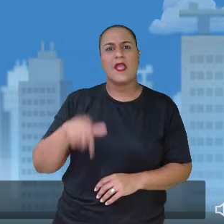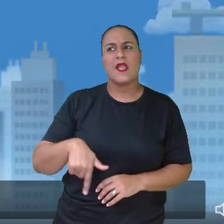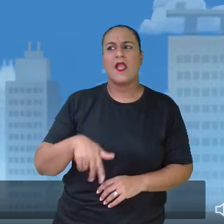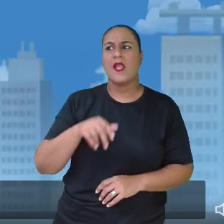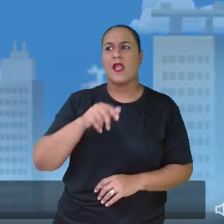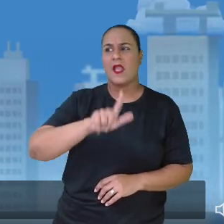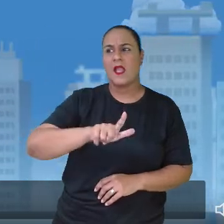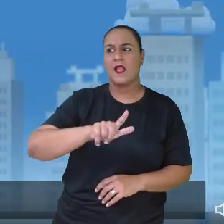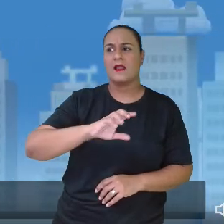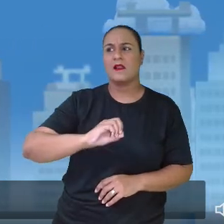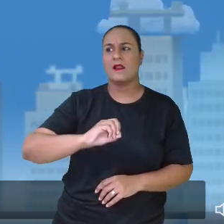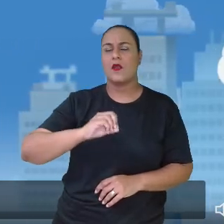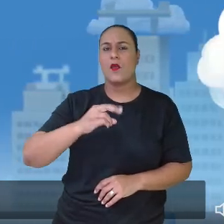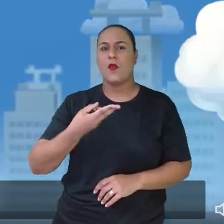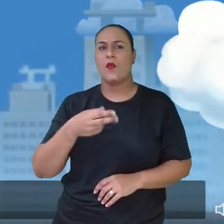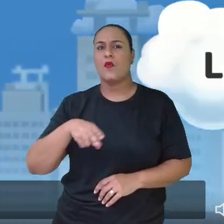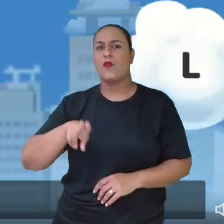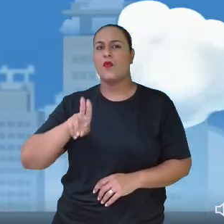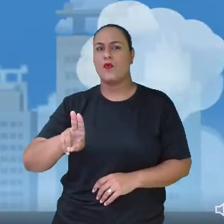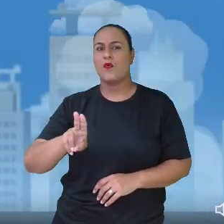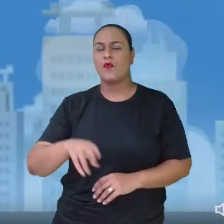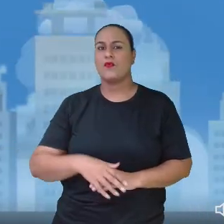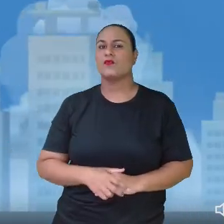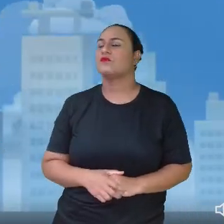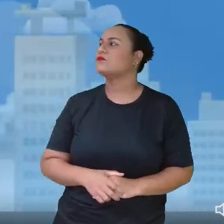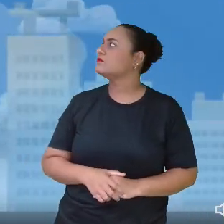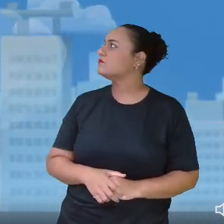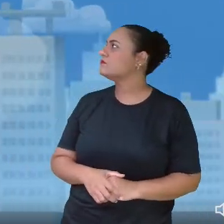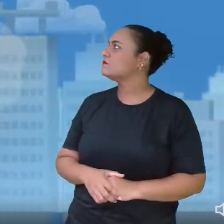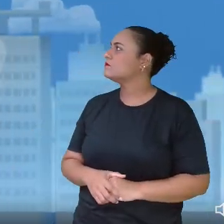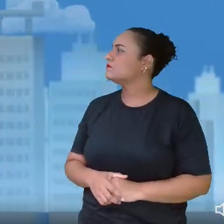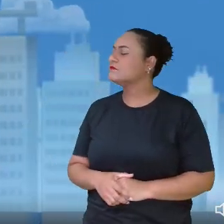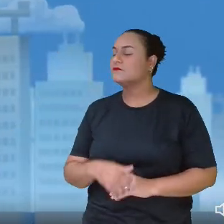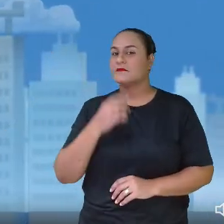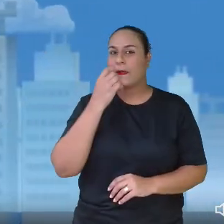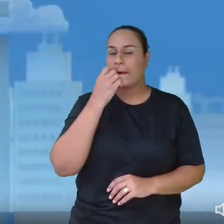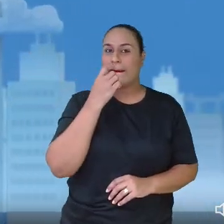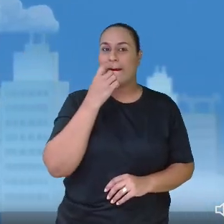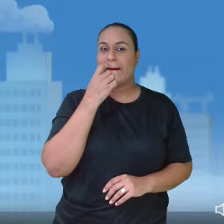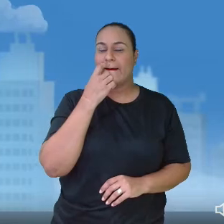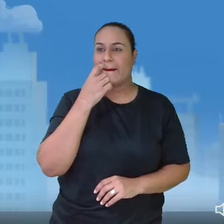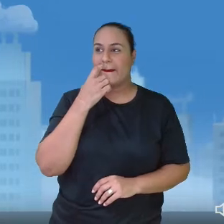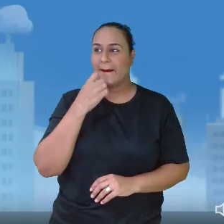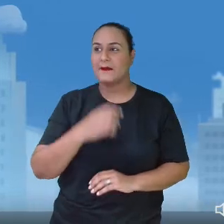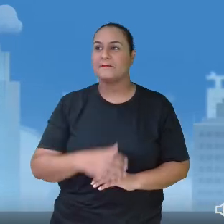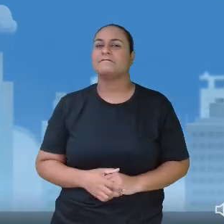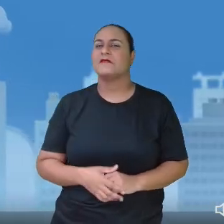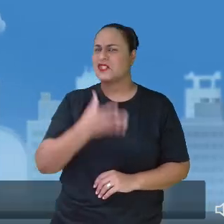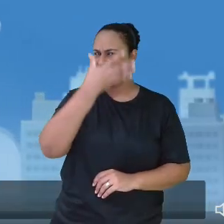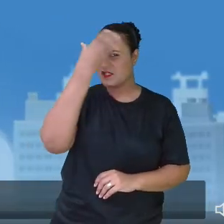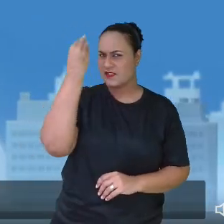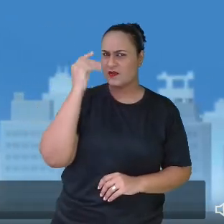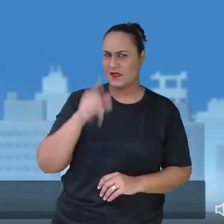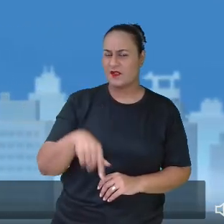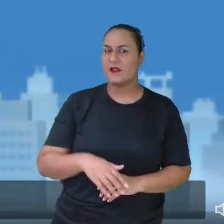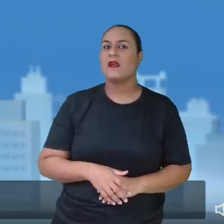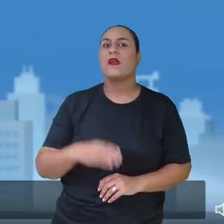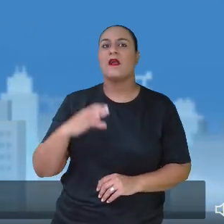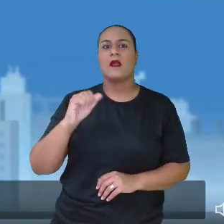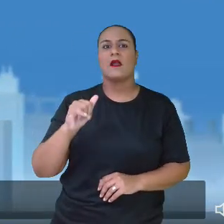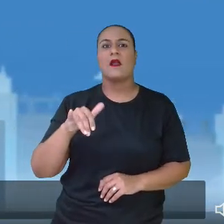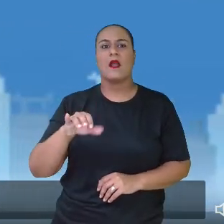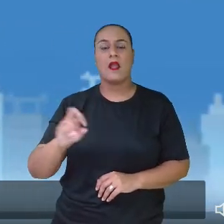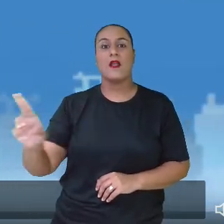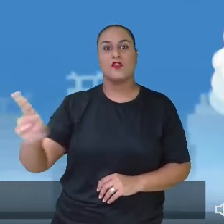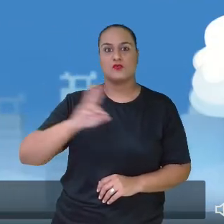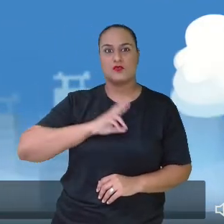dizendo aí, com L ou com U? E aí, professora Márcia, L ou U? Esqueceu, né? U, botaram aqui, Caio botou